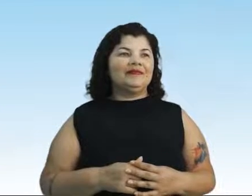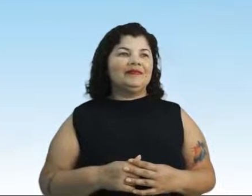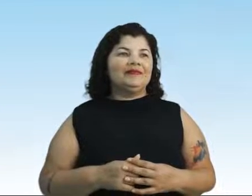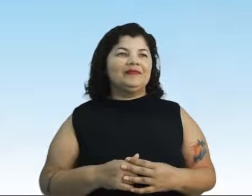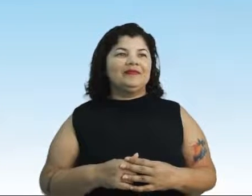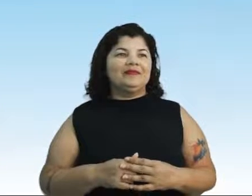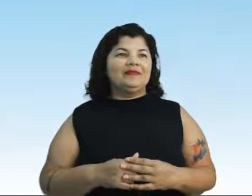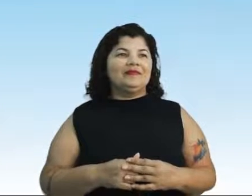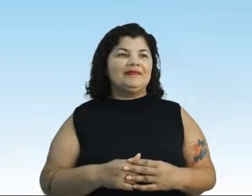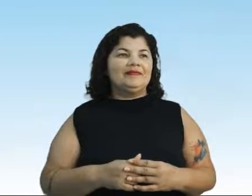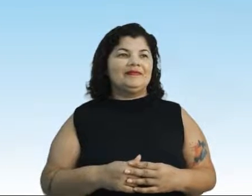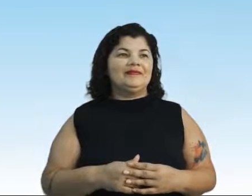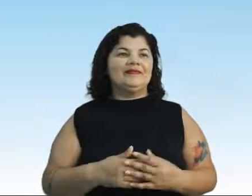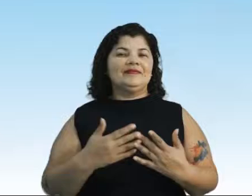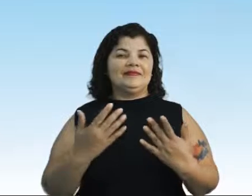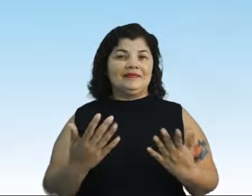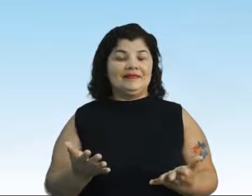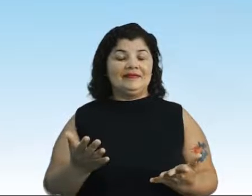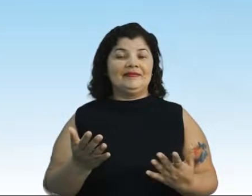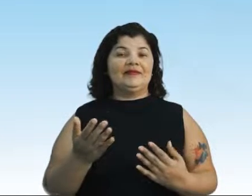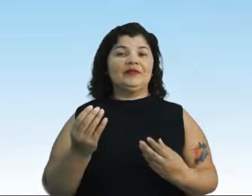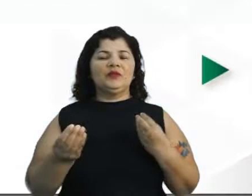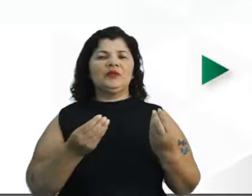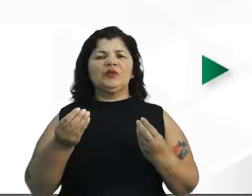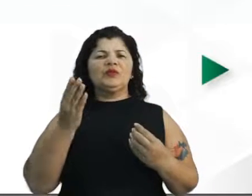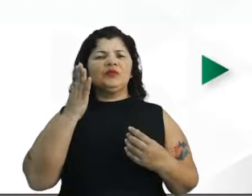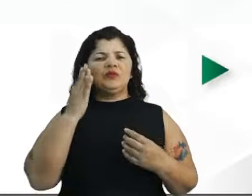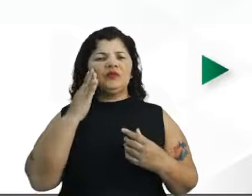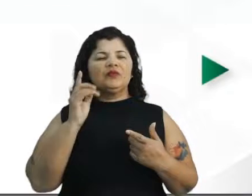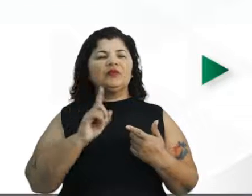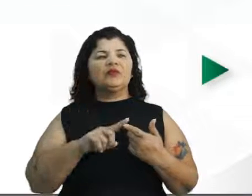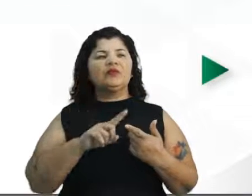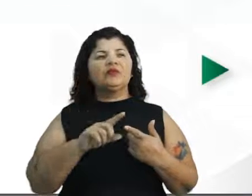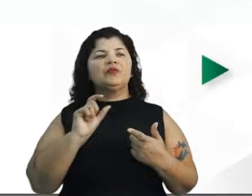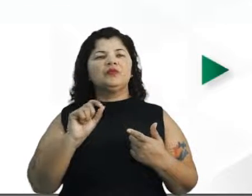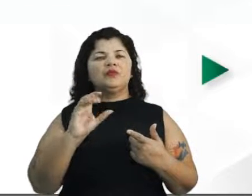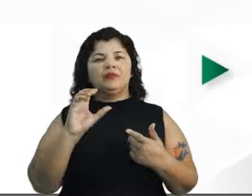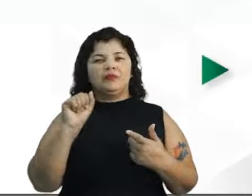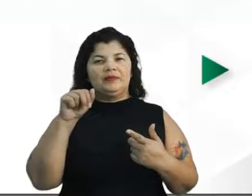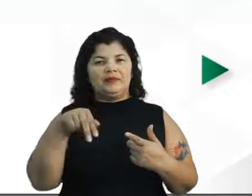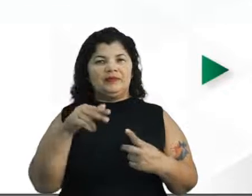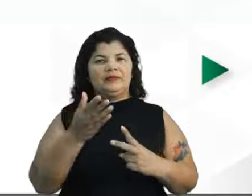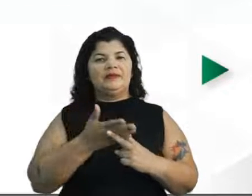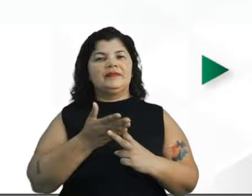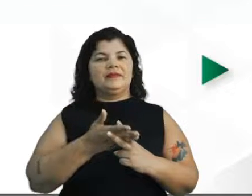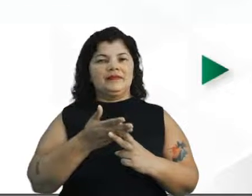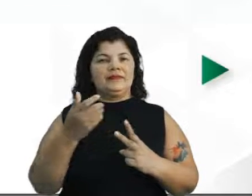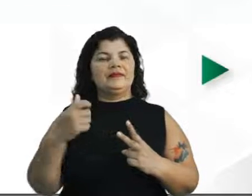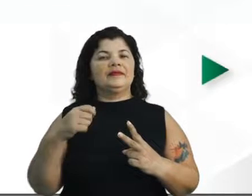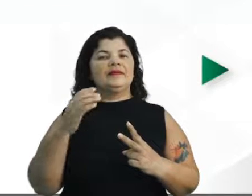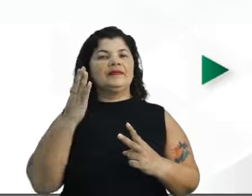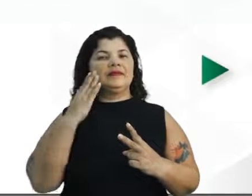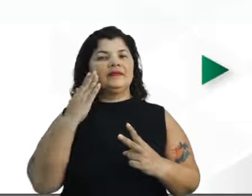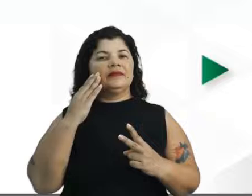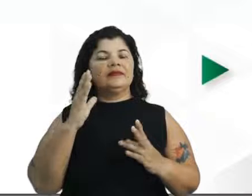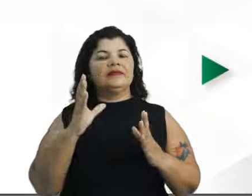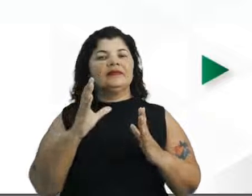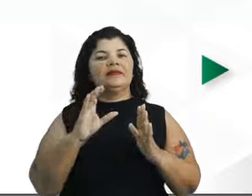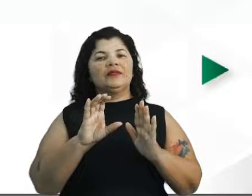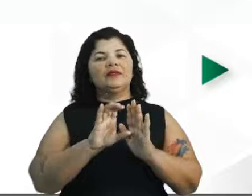só, para entender também melhor esse sentido do verbo can, é legal que a gente entenda o conceito